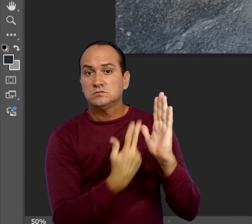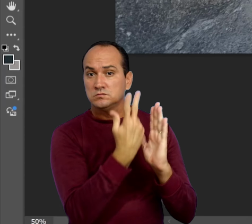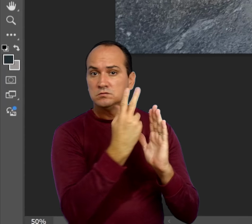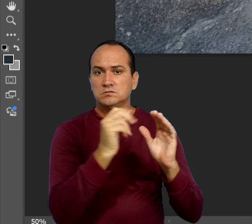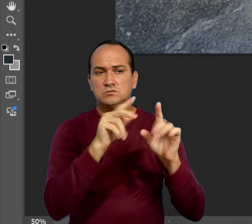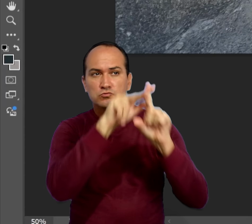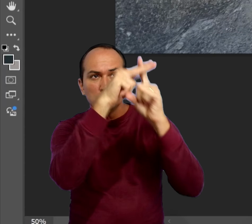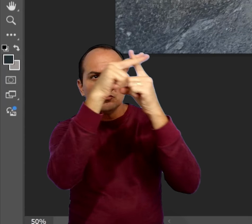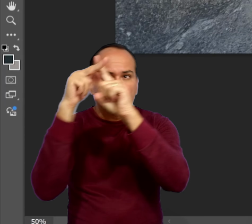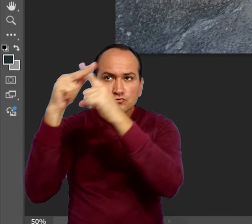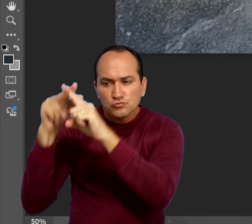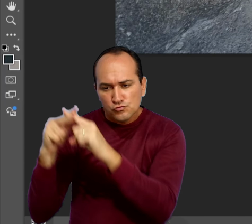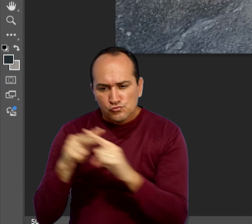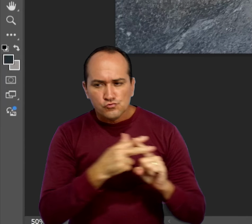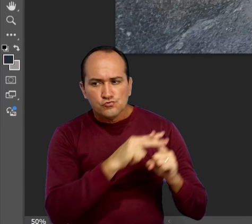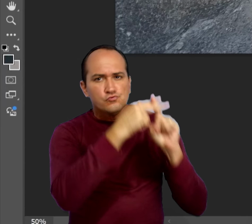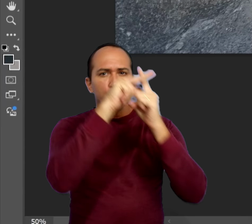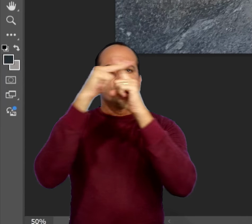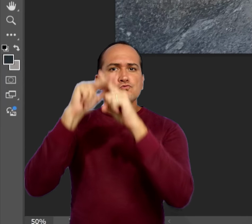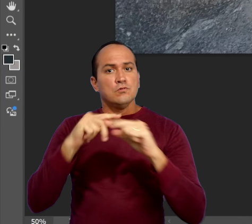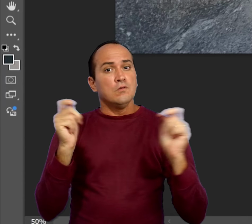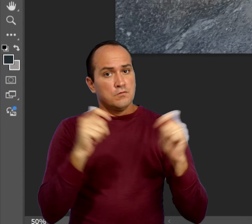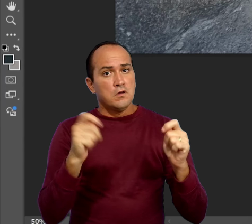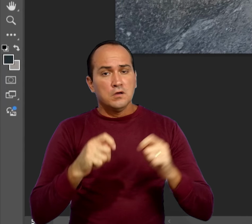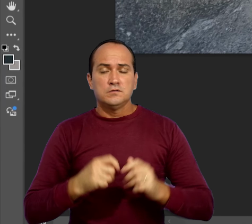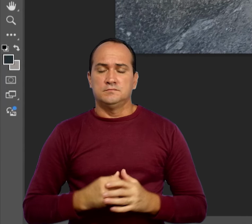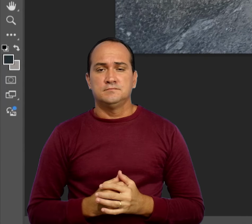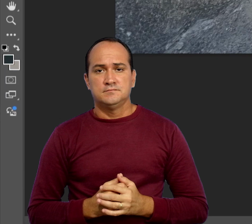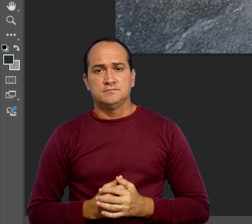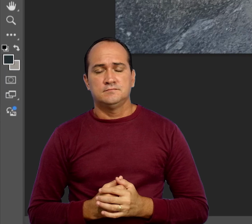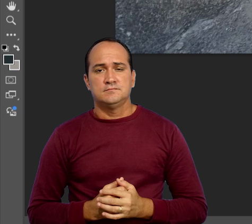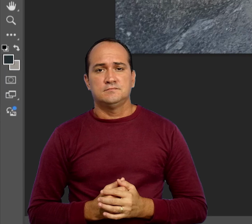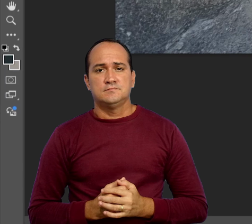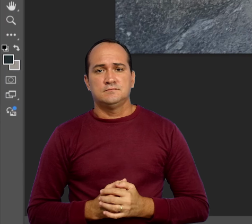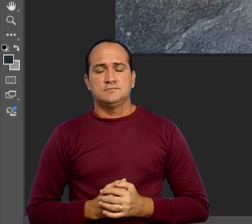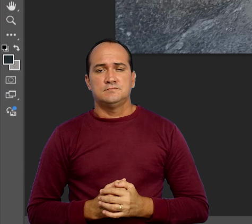um bom trabalho corrigindo as bordas.